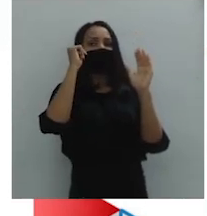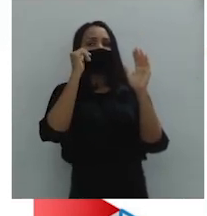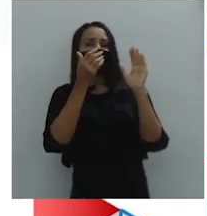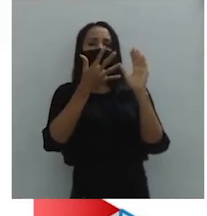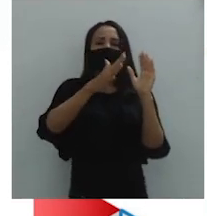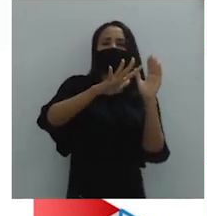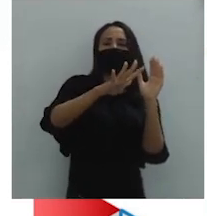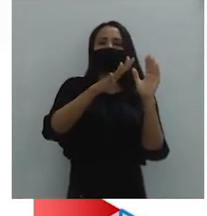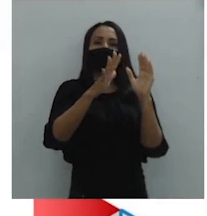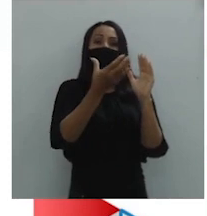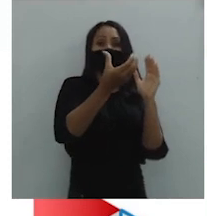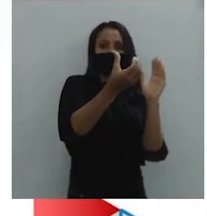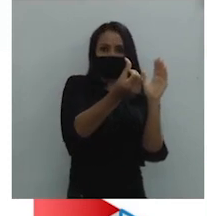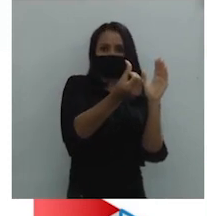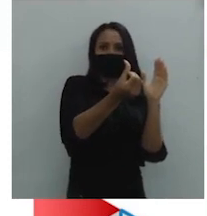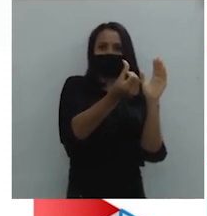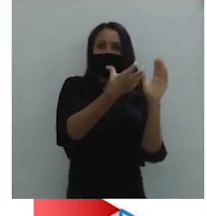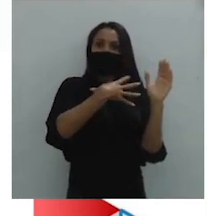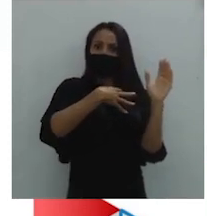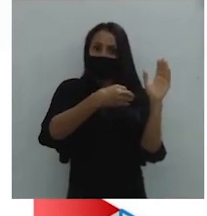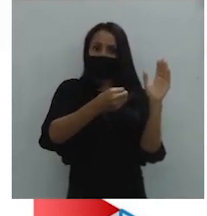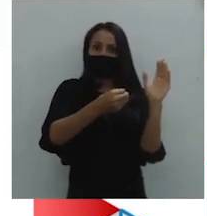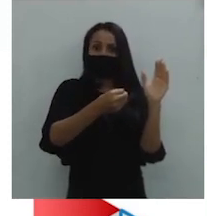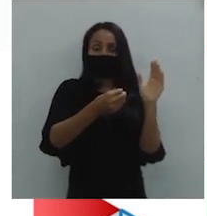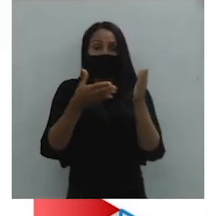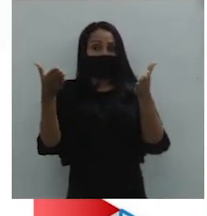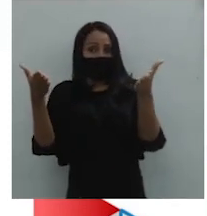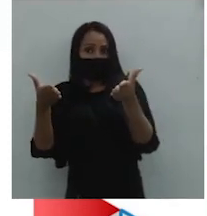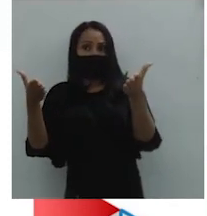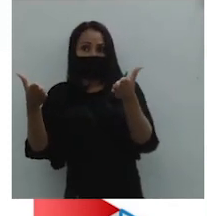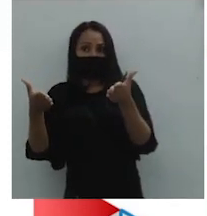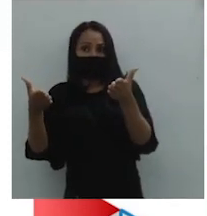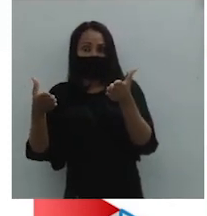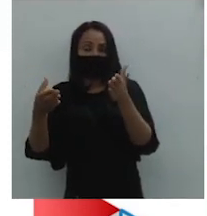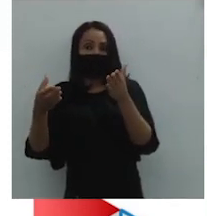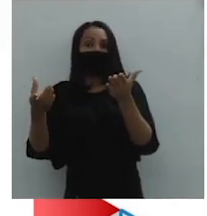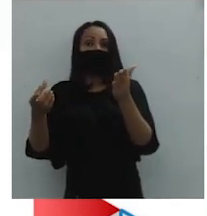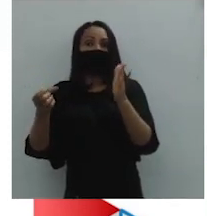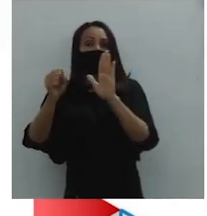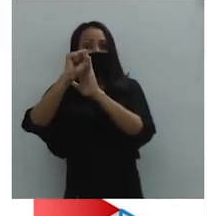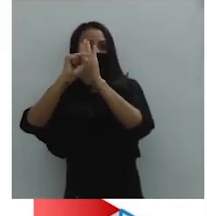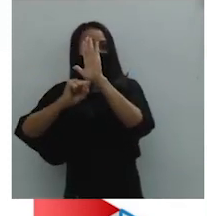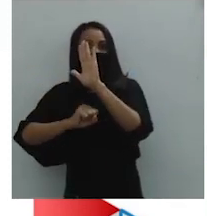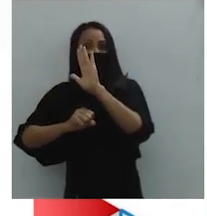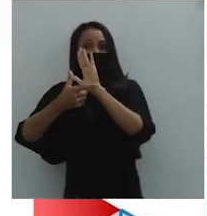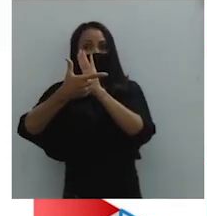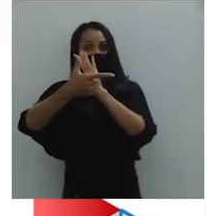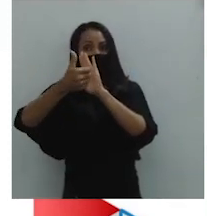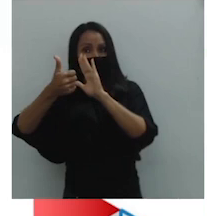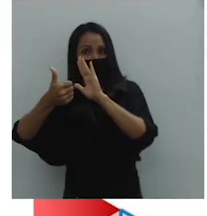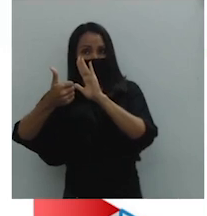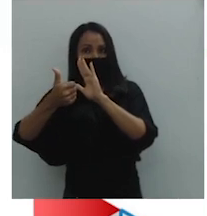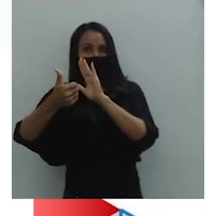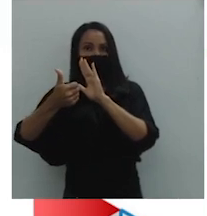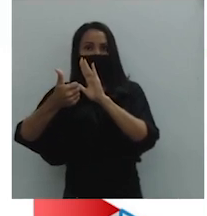média 6 filhos. Hoje, em pleno século XXI, olha para